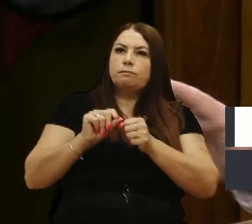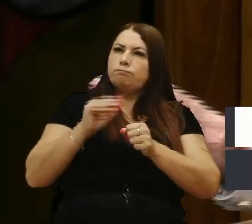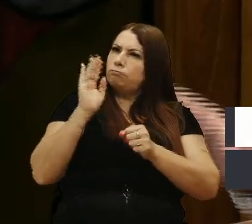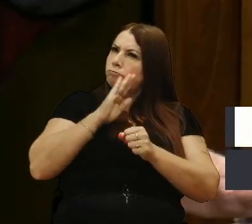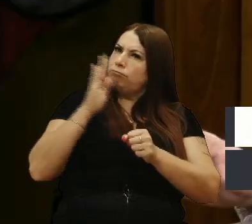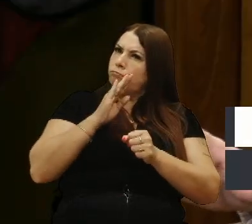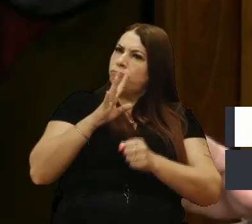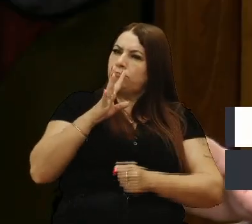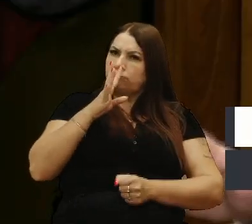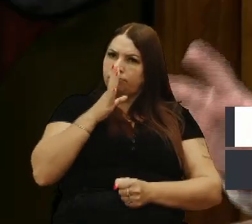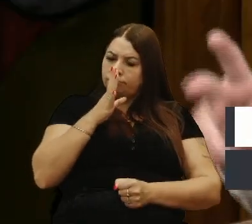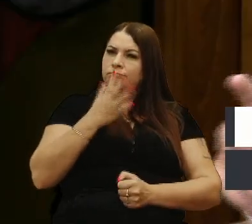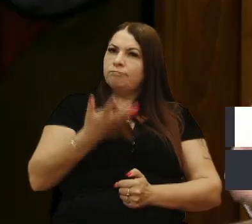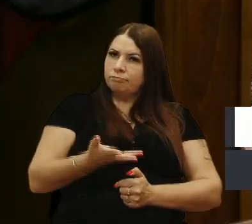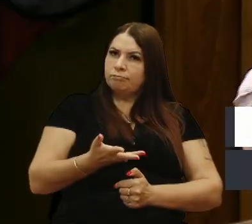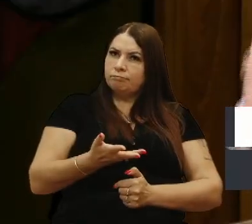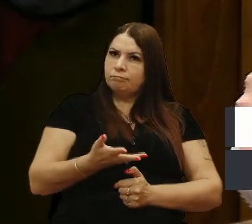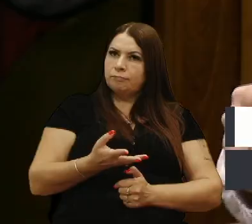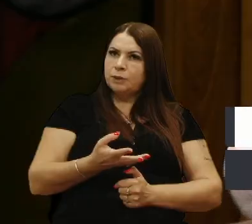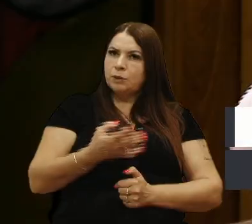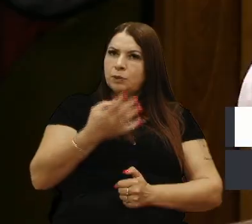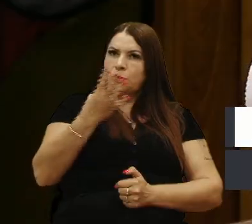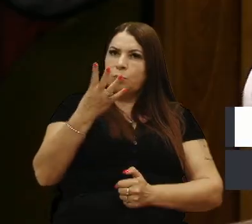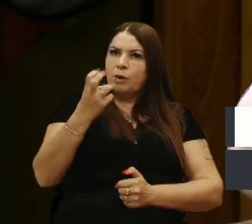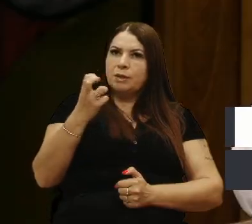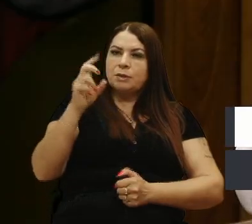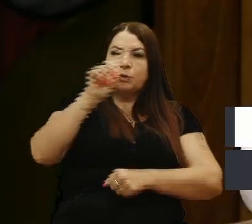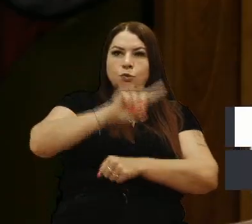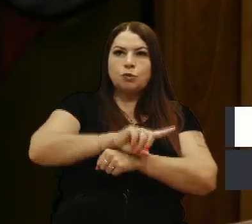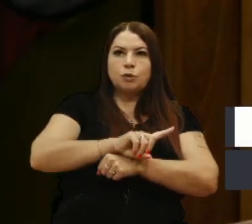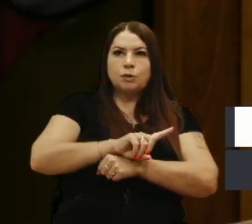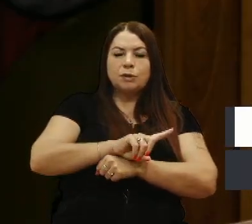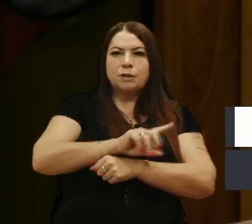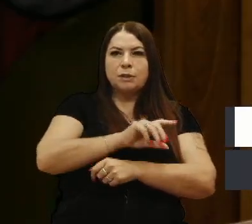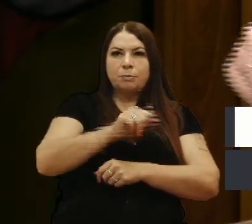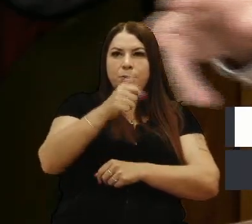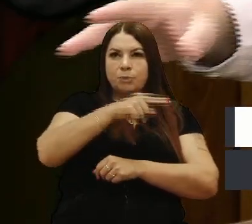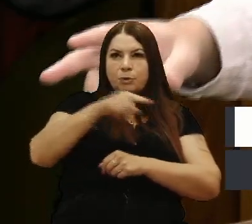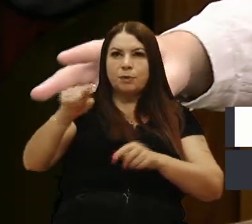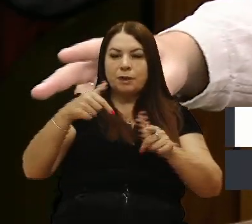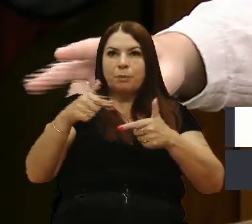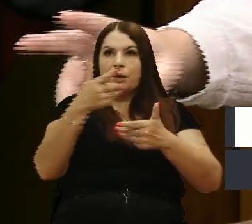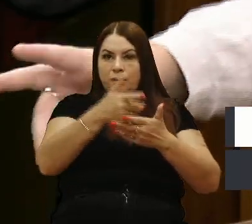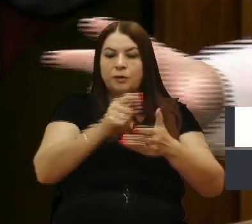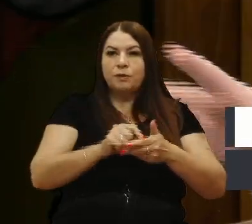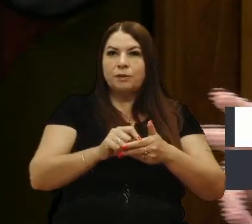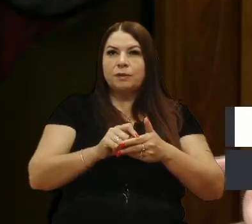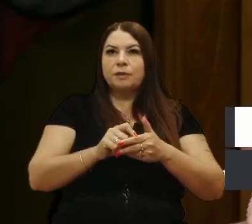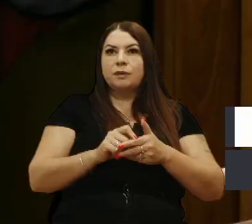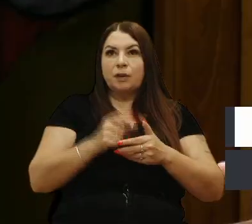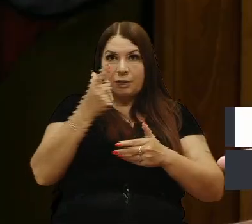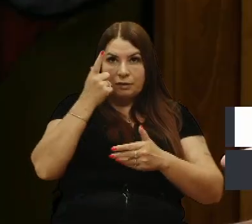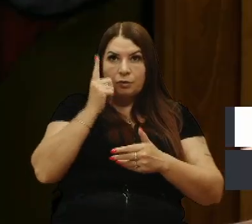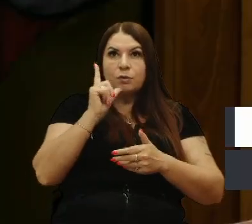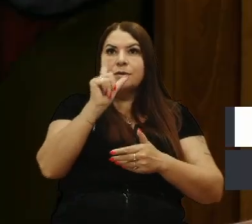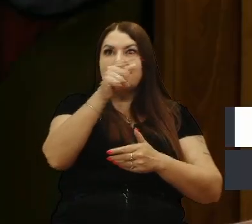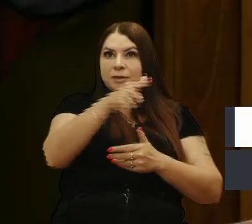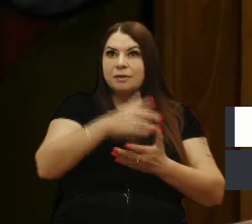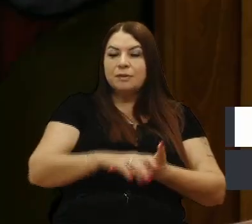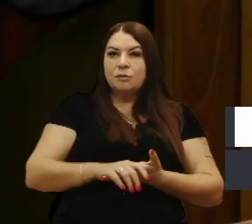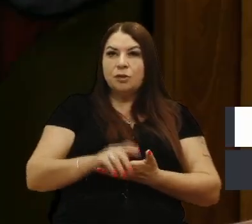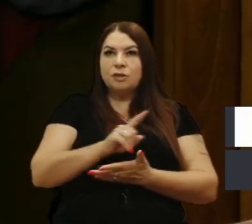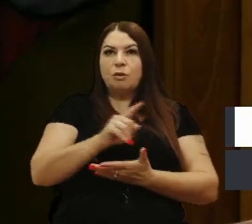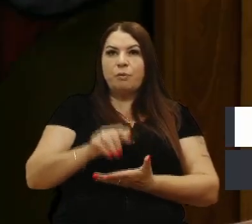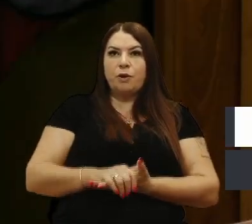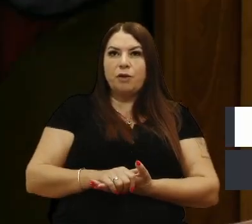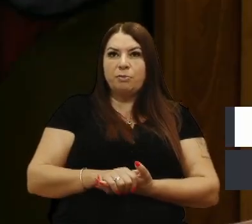rapidez impressionante. Deu uns 45 dias, o princípio de eficiência do serviço público foi contemplado. Por quê?